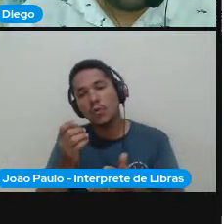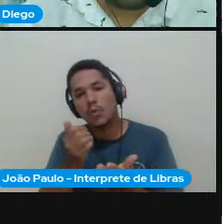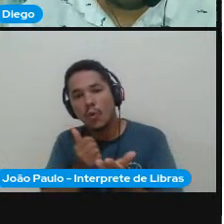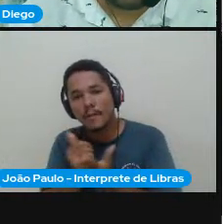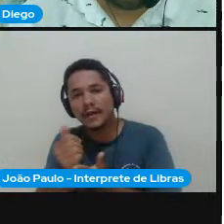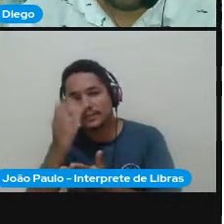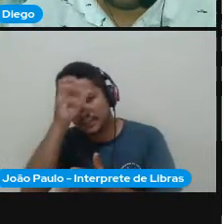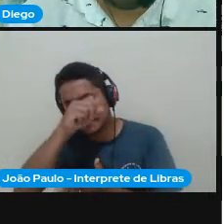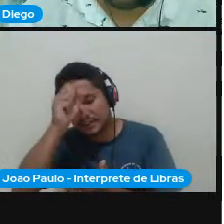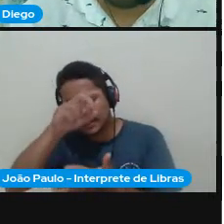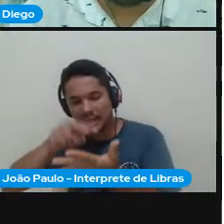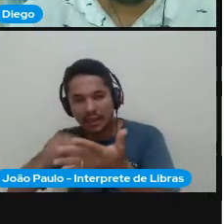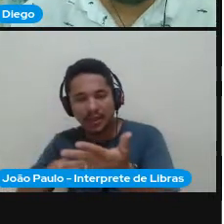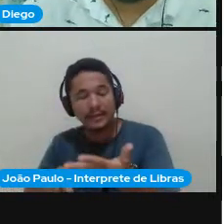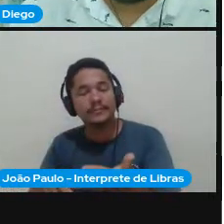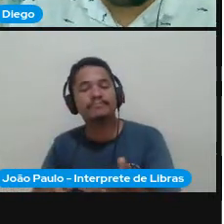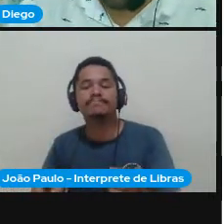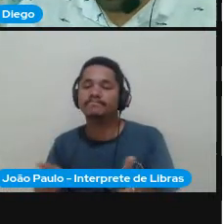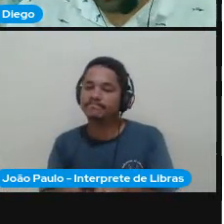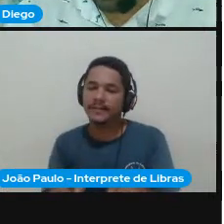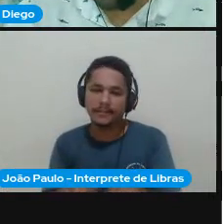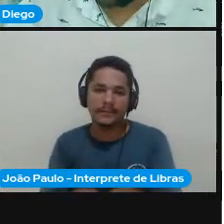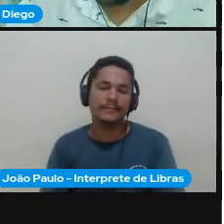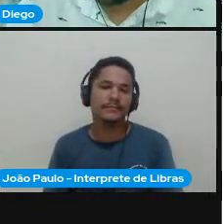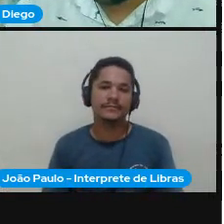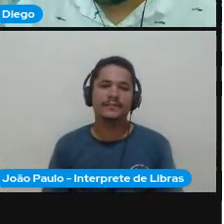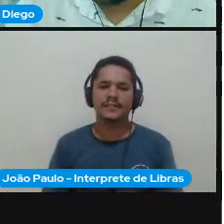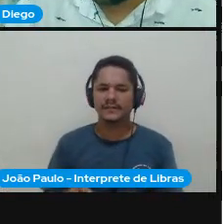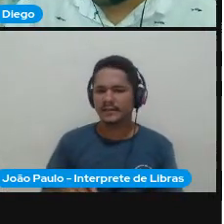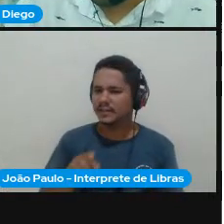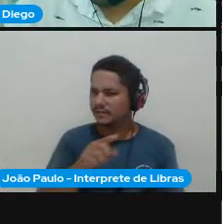muito bem-vindas, a participação vai abranger a todos vocês.